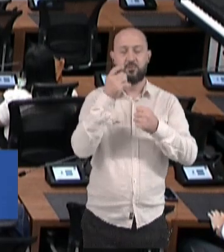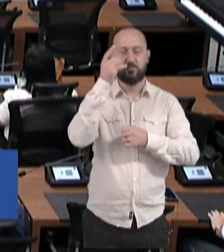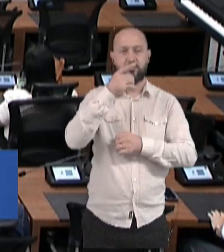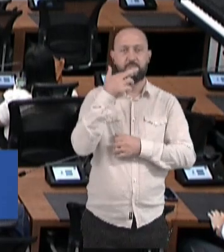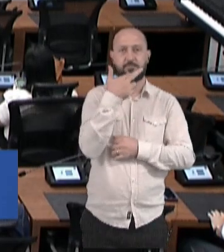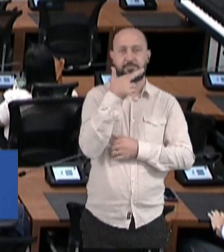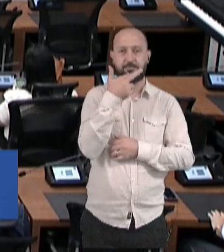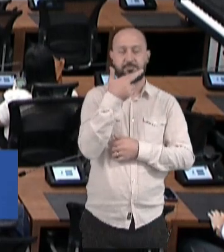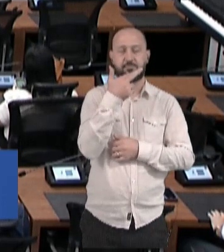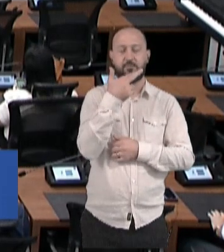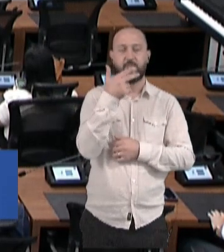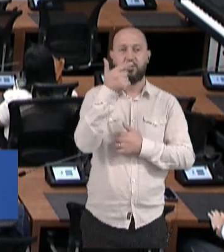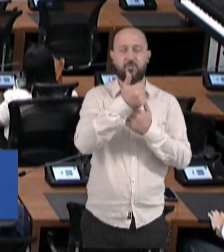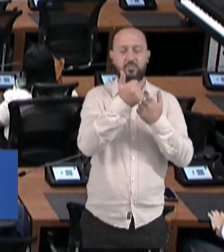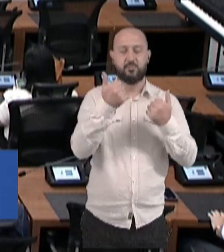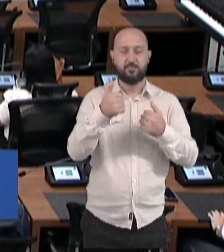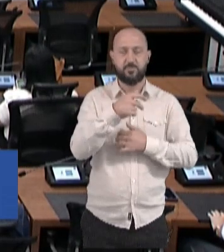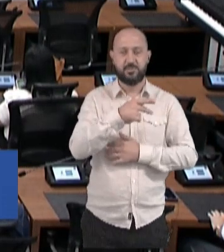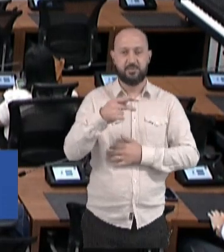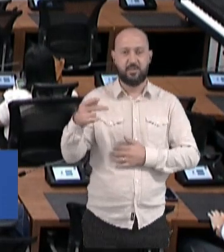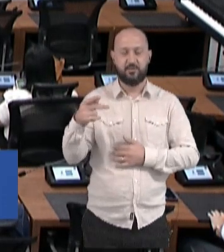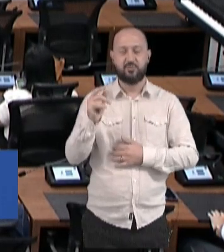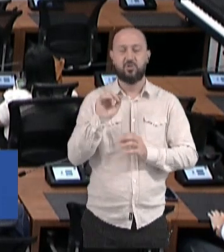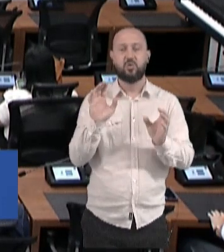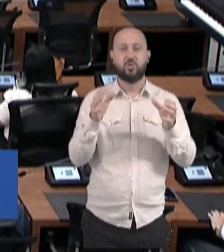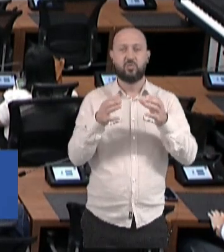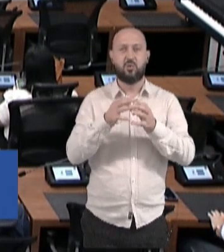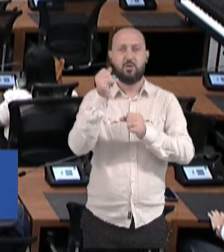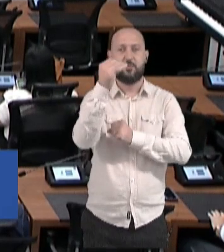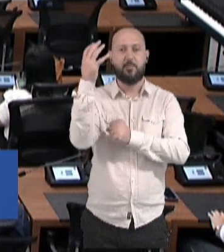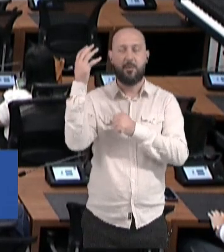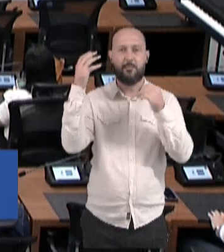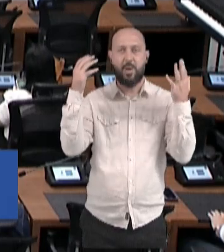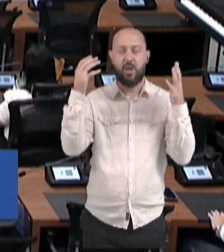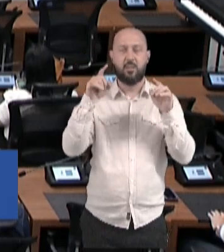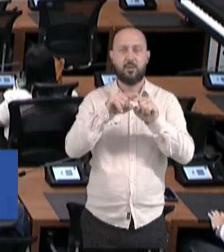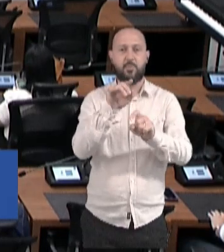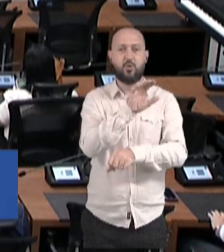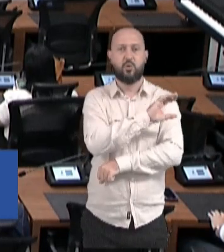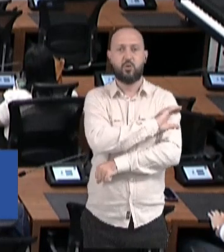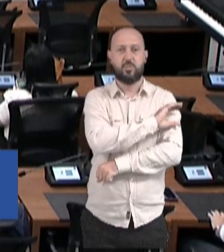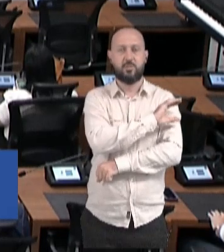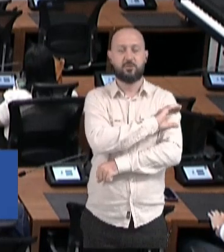Renato Câmara, vice-presidente da Alemes, co-presidente da Comissão de Meio Ambiente da Casa e também